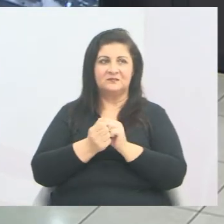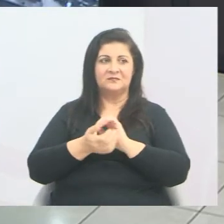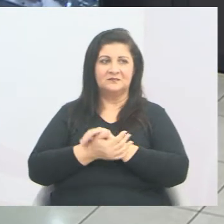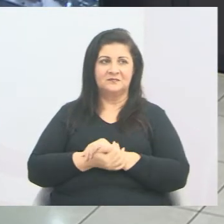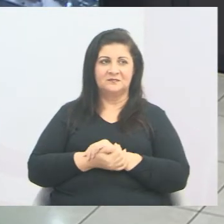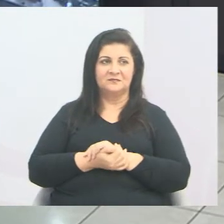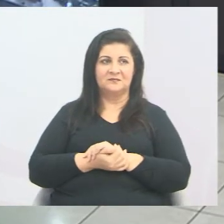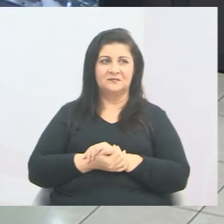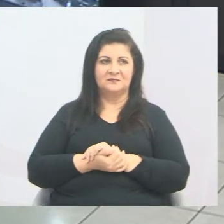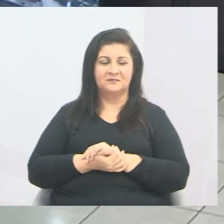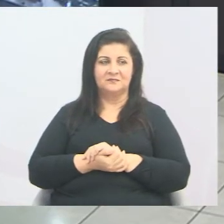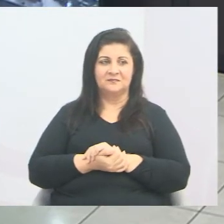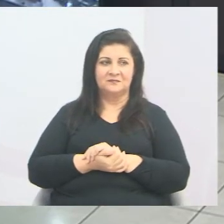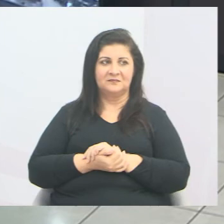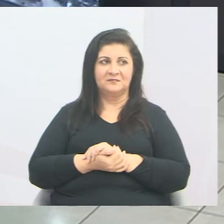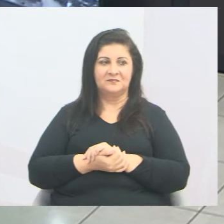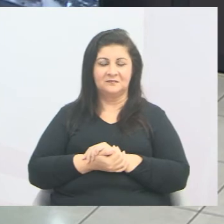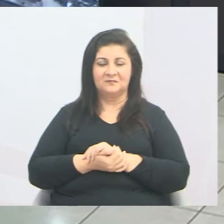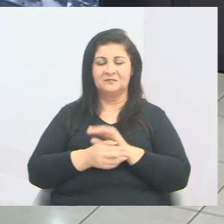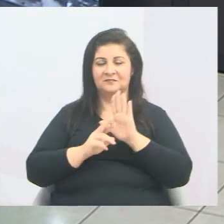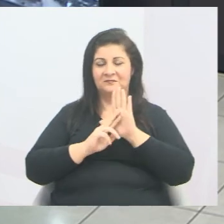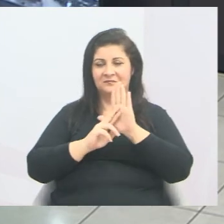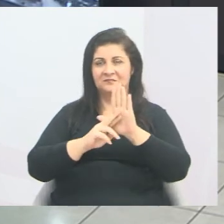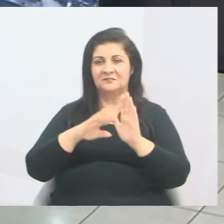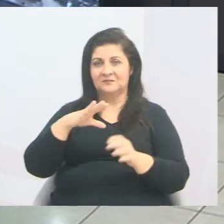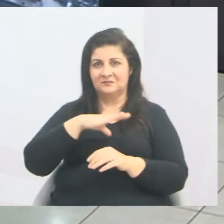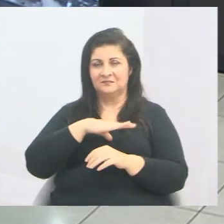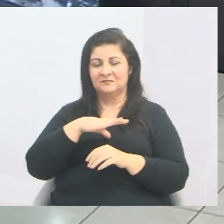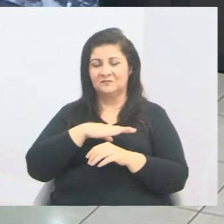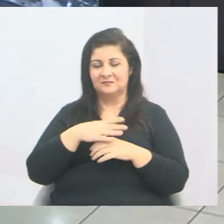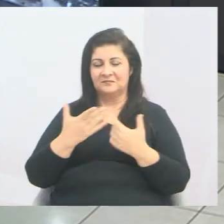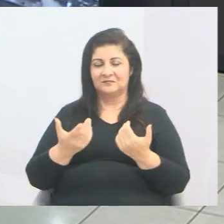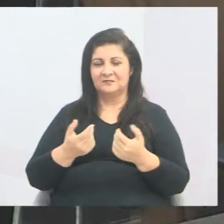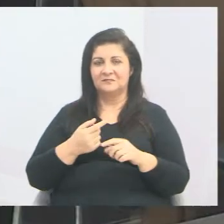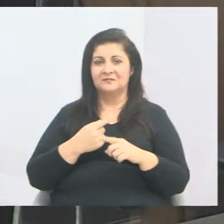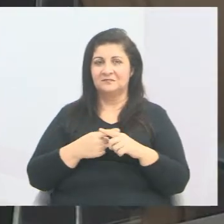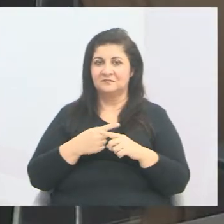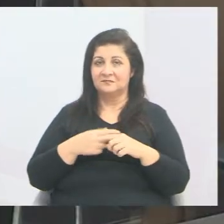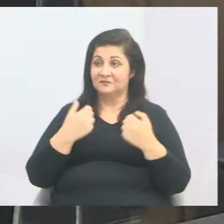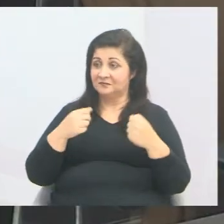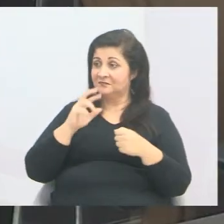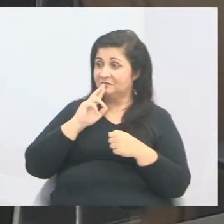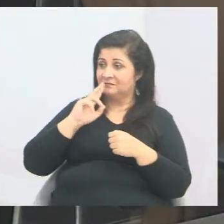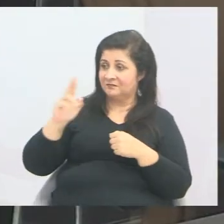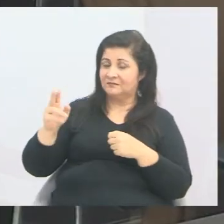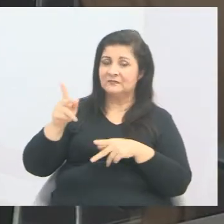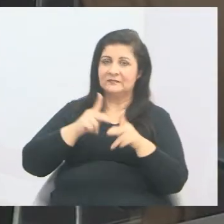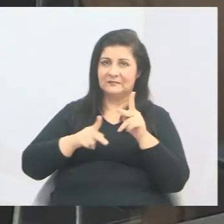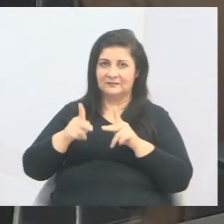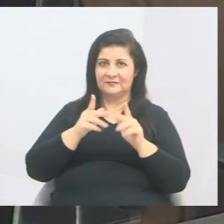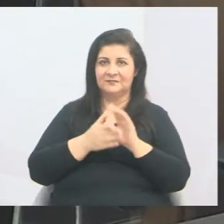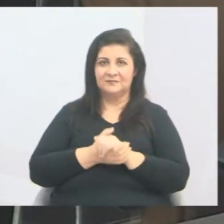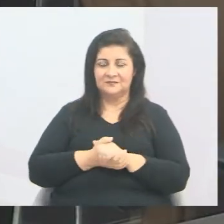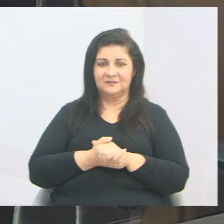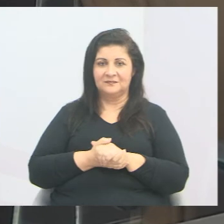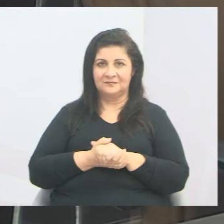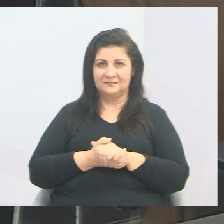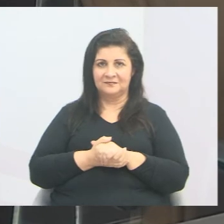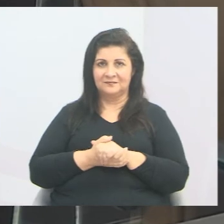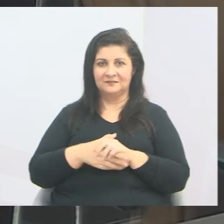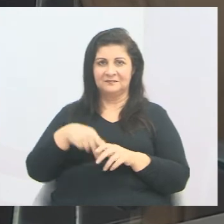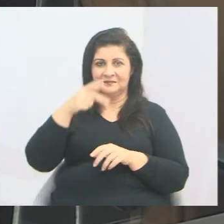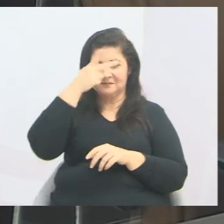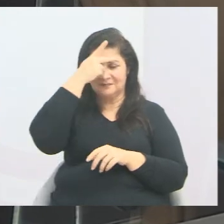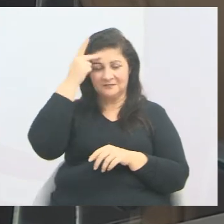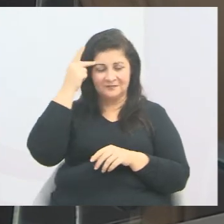representando todos vocês e o município inteiro, porque eu tenho que dar esse feedback à população, às pessoas a qual a gente